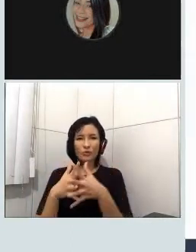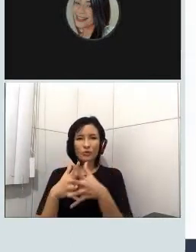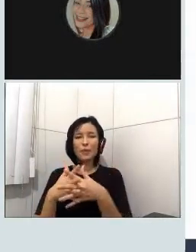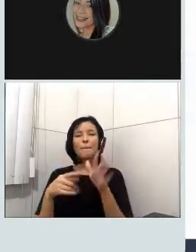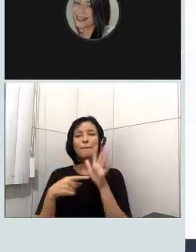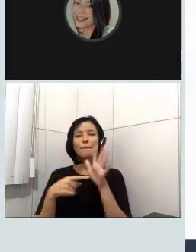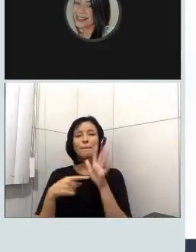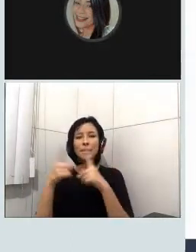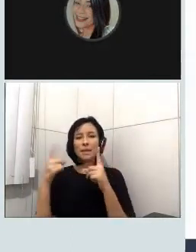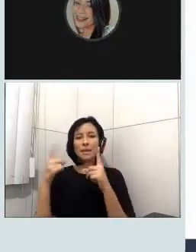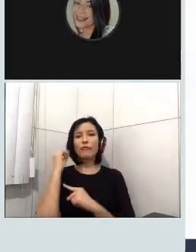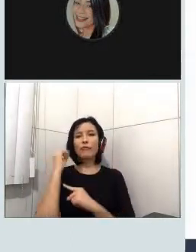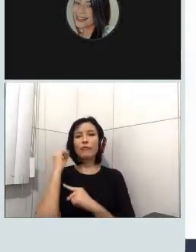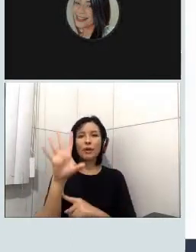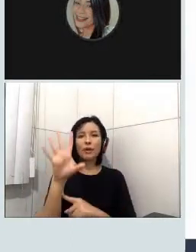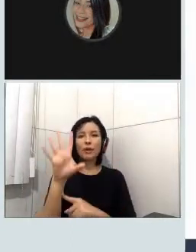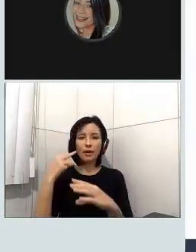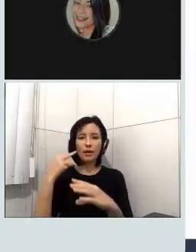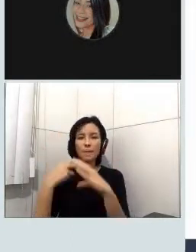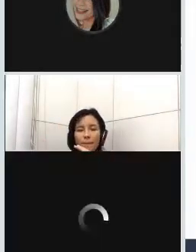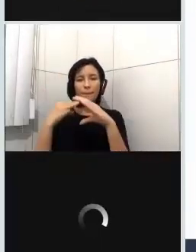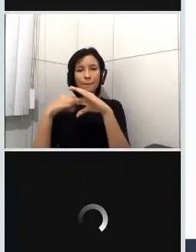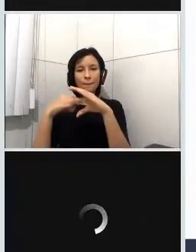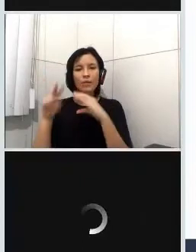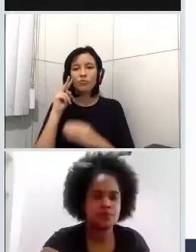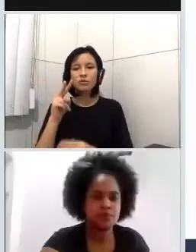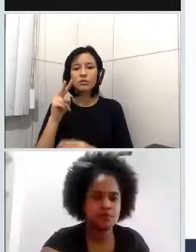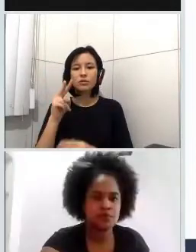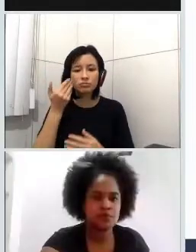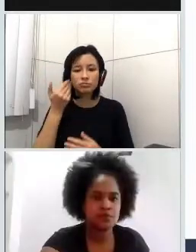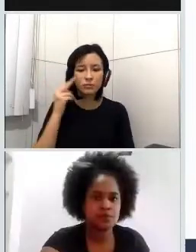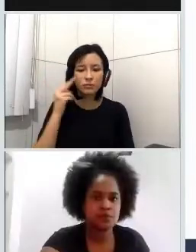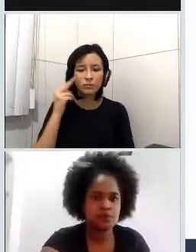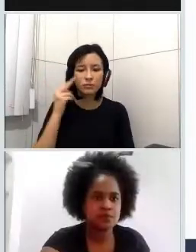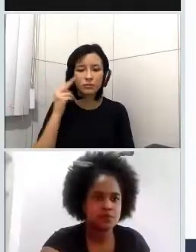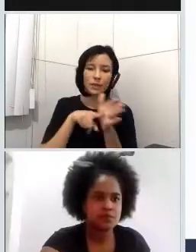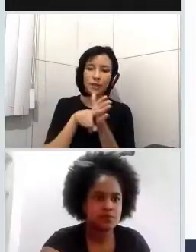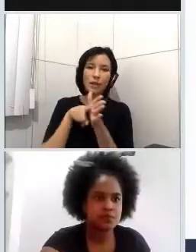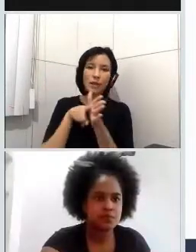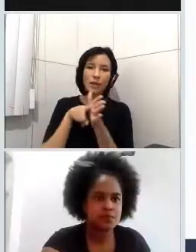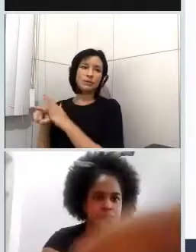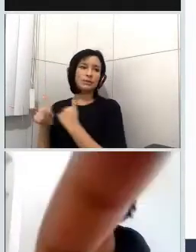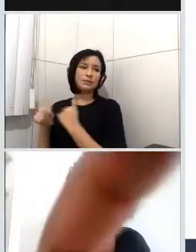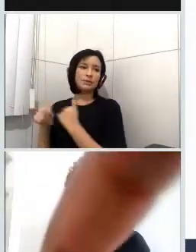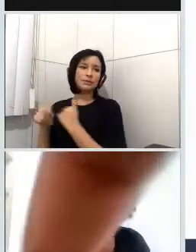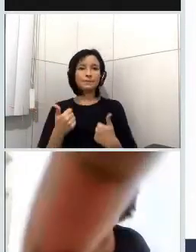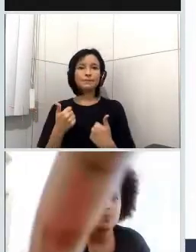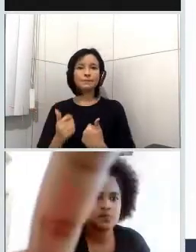Vocês vão analisarem e verem que não é um bicho de sete cabeças.